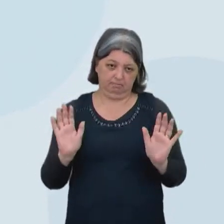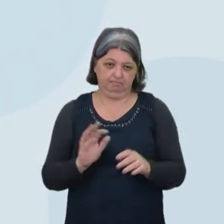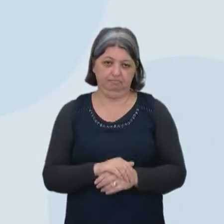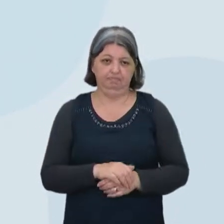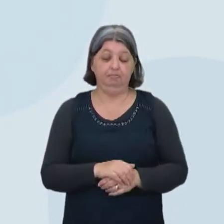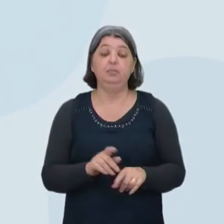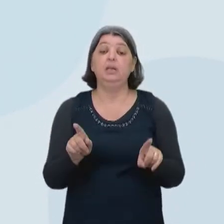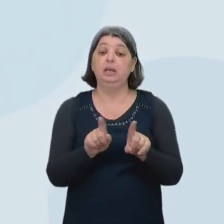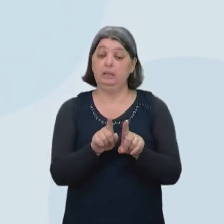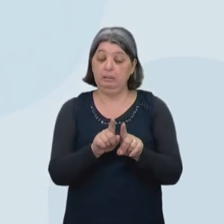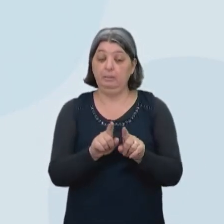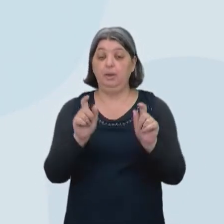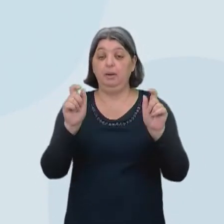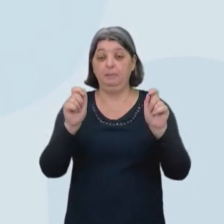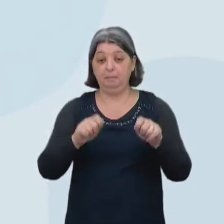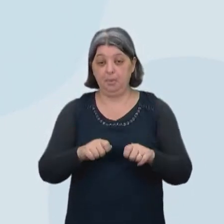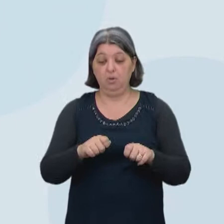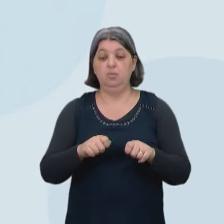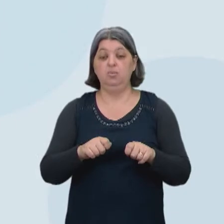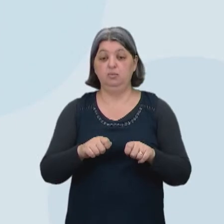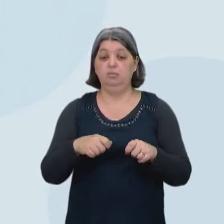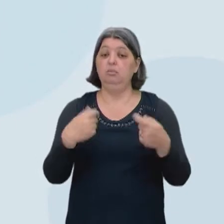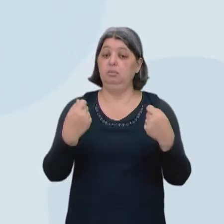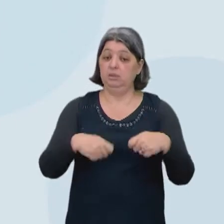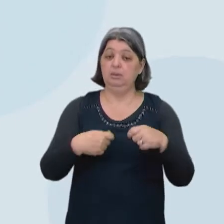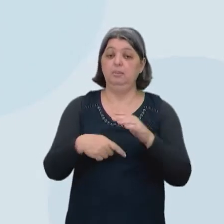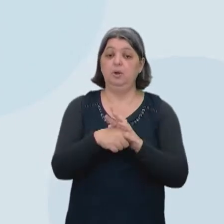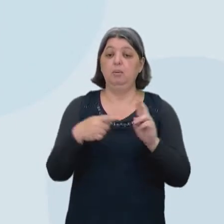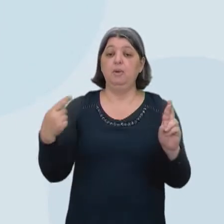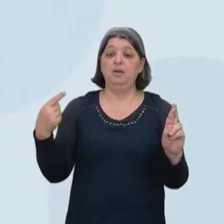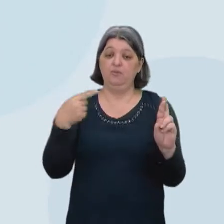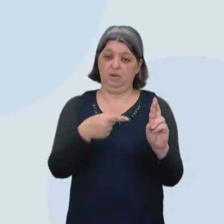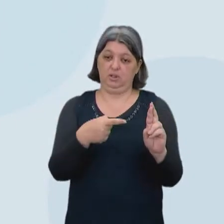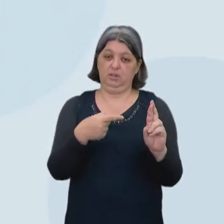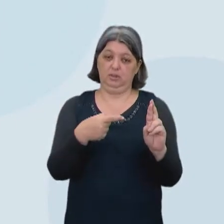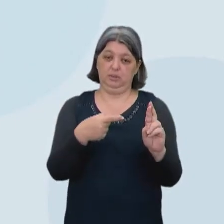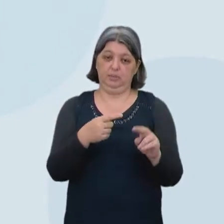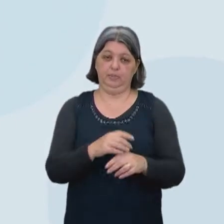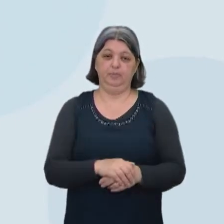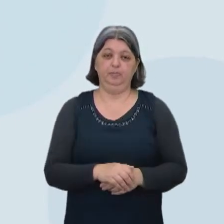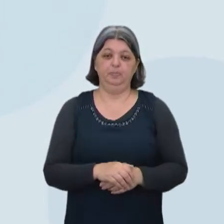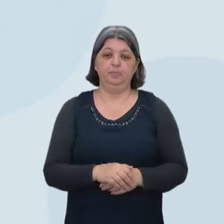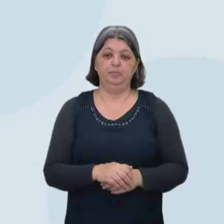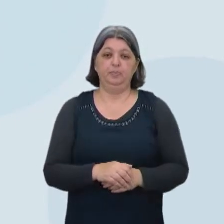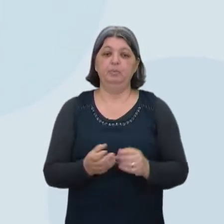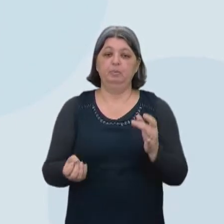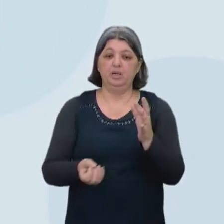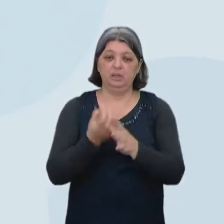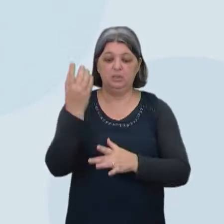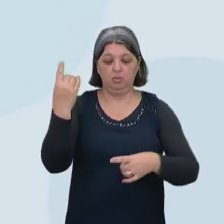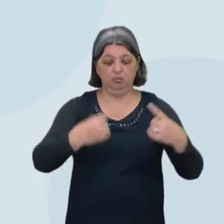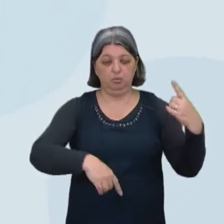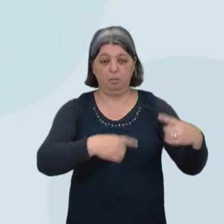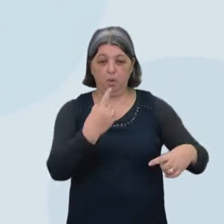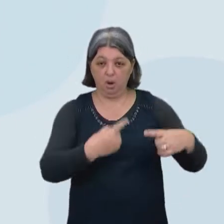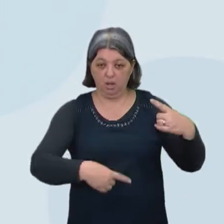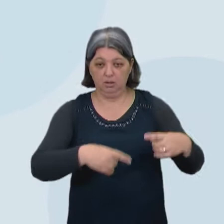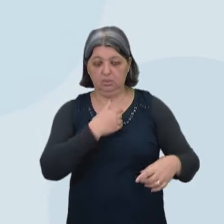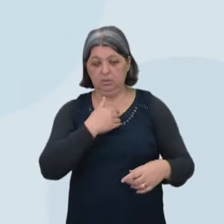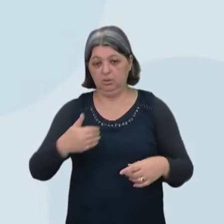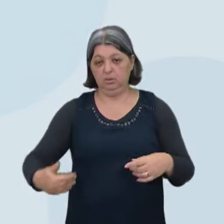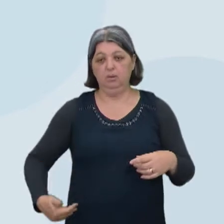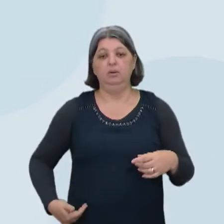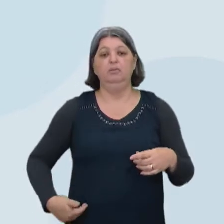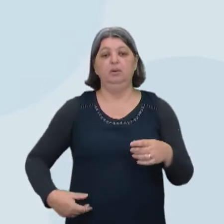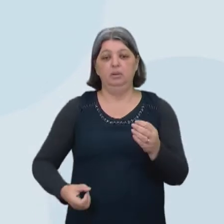Além disso, podem e devem servir como referência para a adoção de políticas públicas em benefício